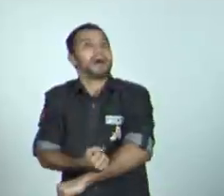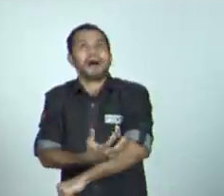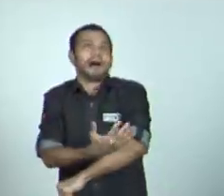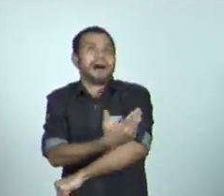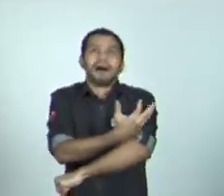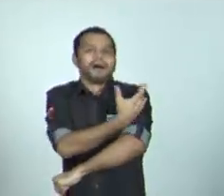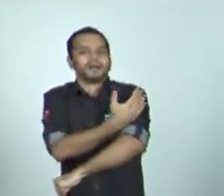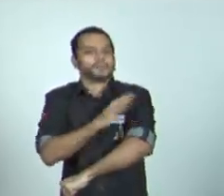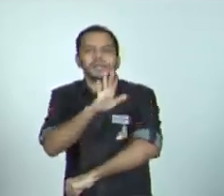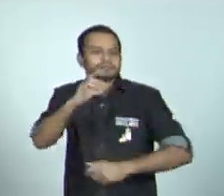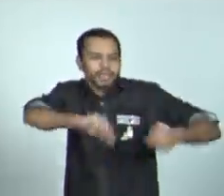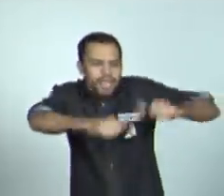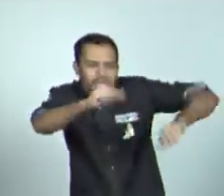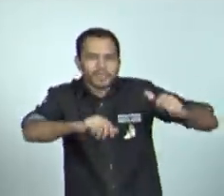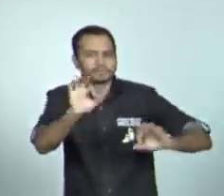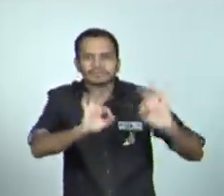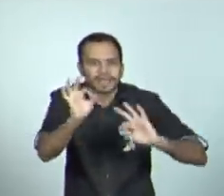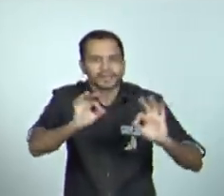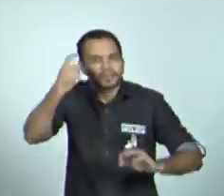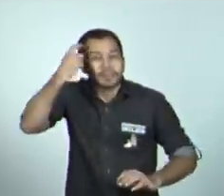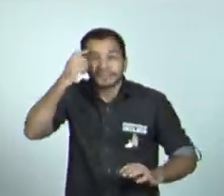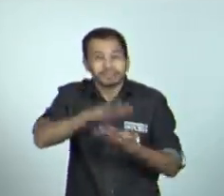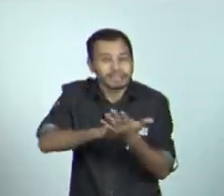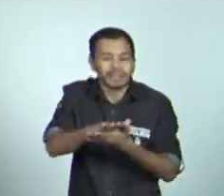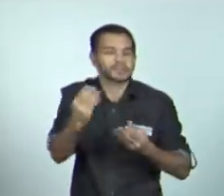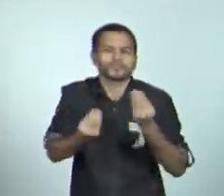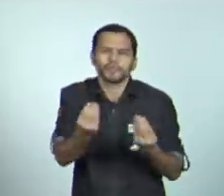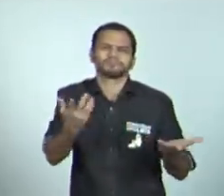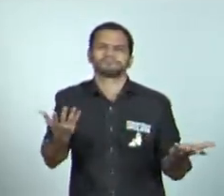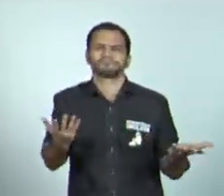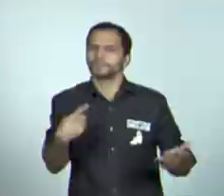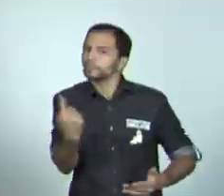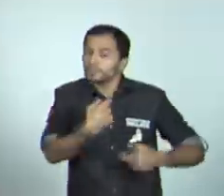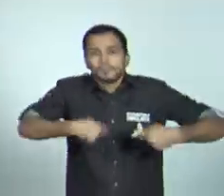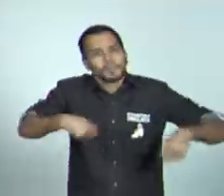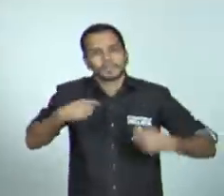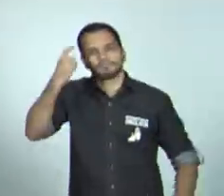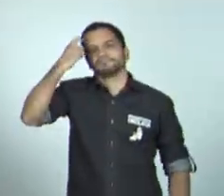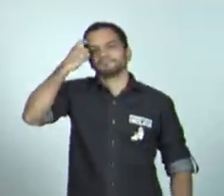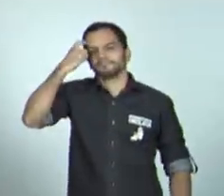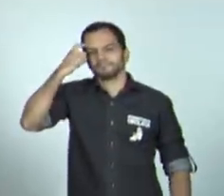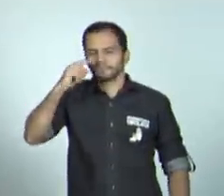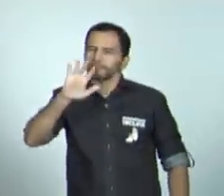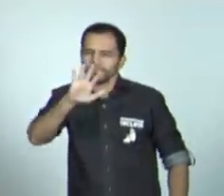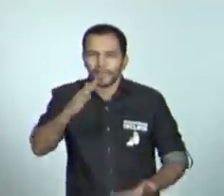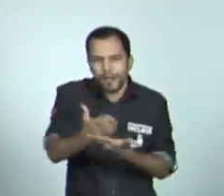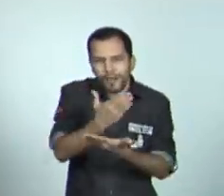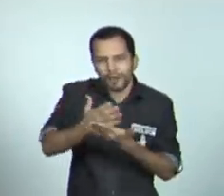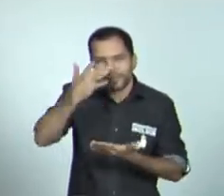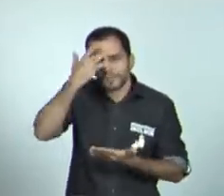e não fazer uma análise mais fria racional daquilo que está nos envolvendo a pessoas